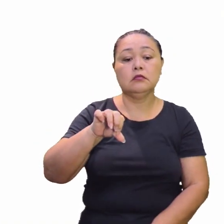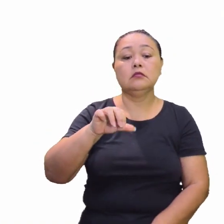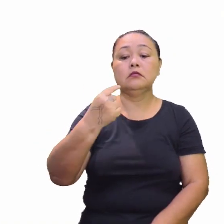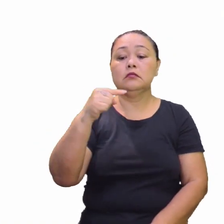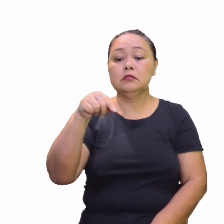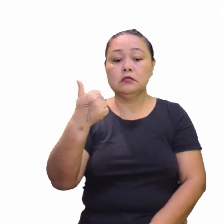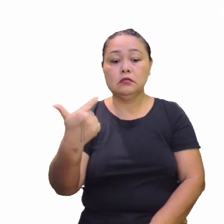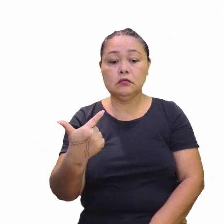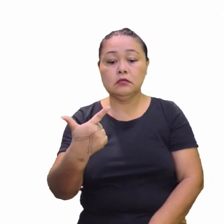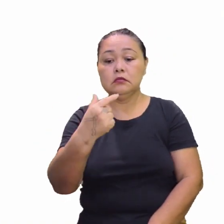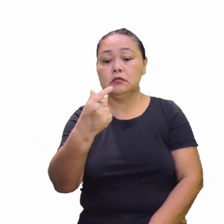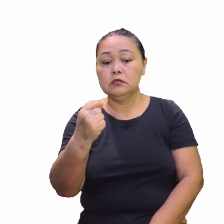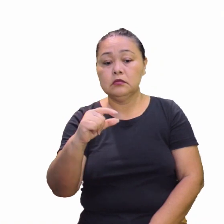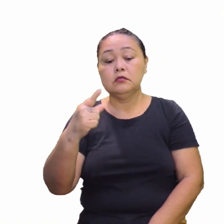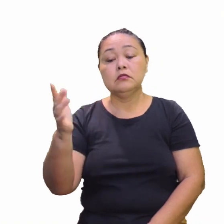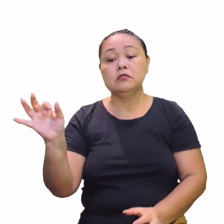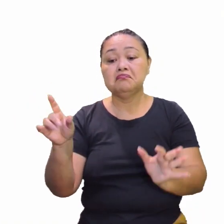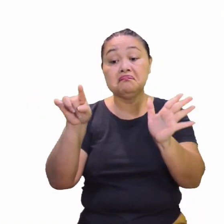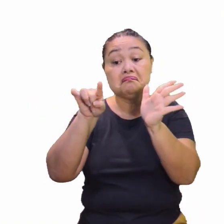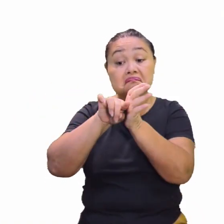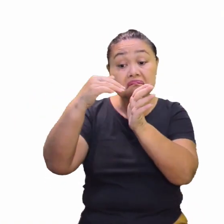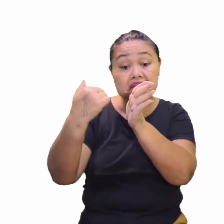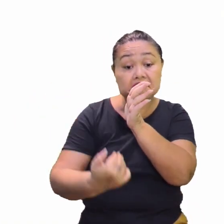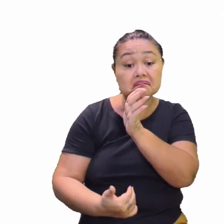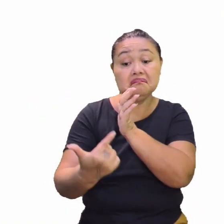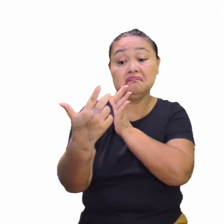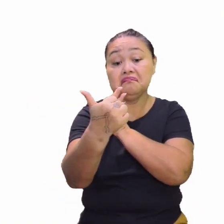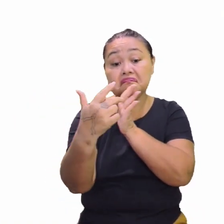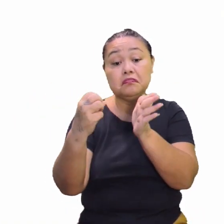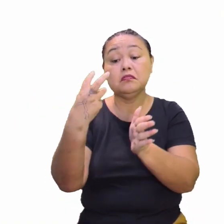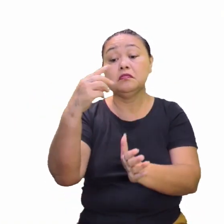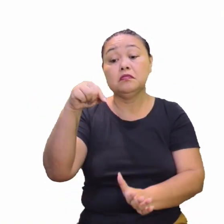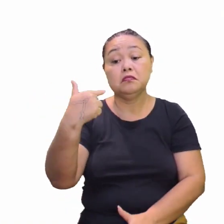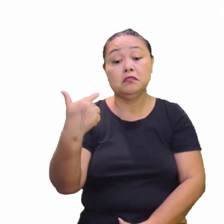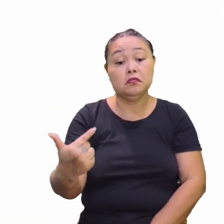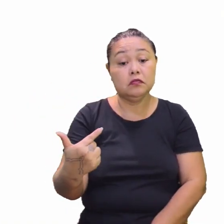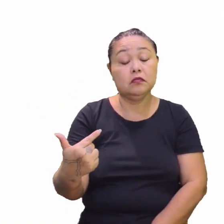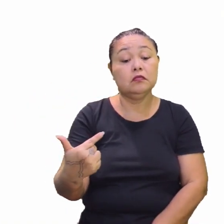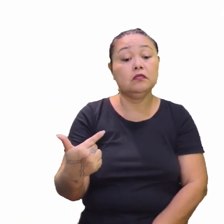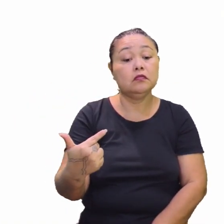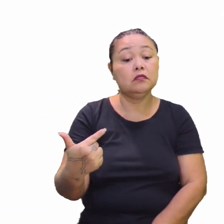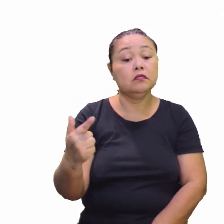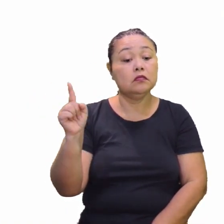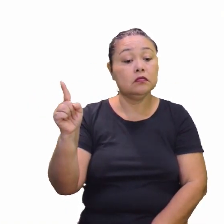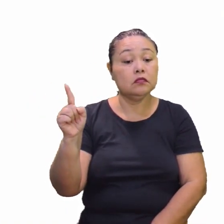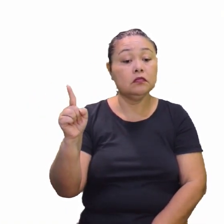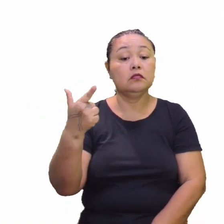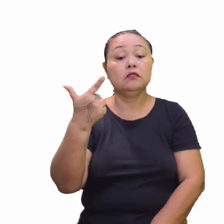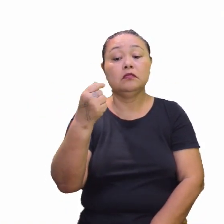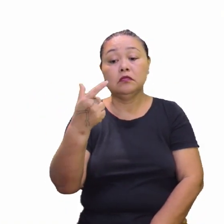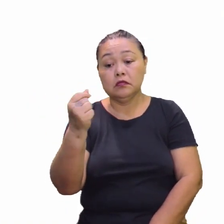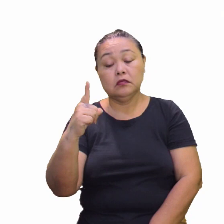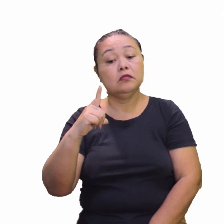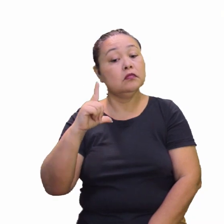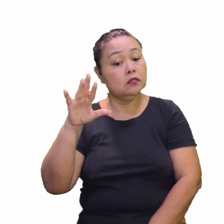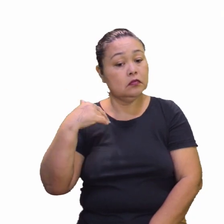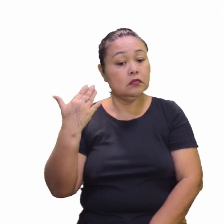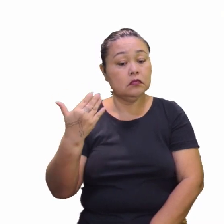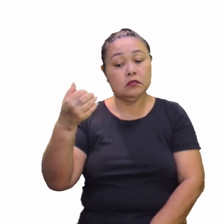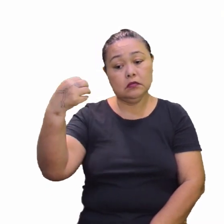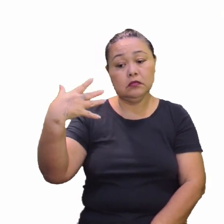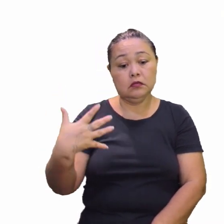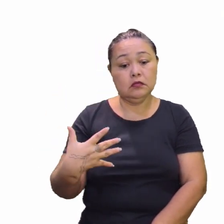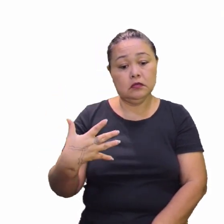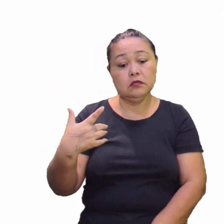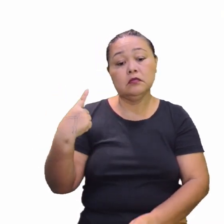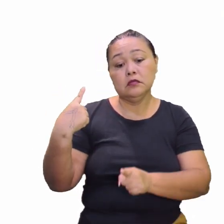serviço 1,2%, 2020 fechou negativo, 2021 3,2%. Isso aí, 2020 está bem, isso, né?